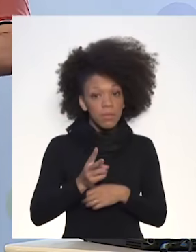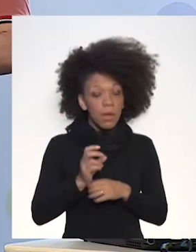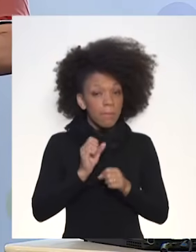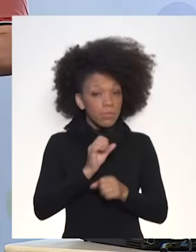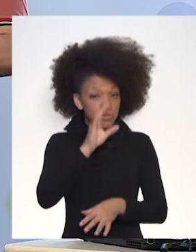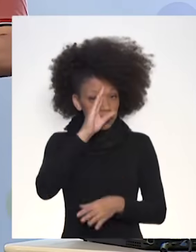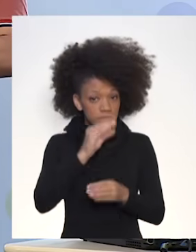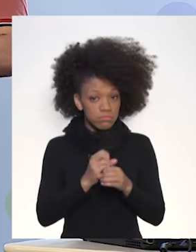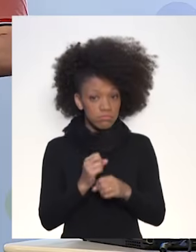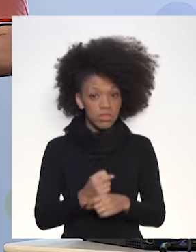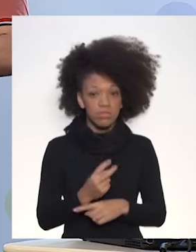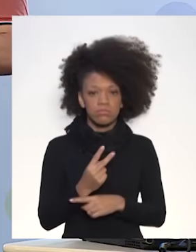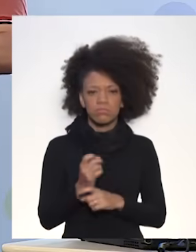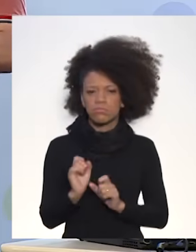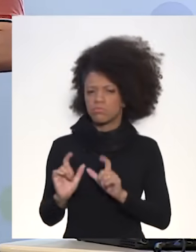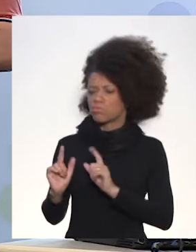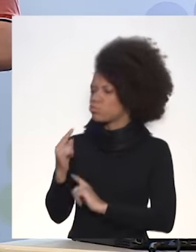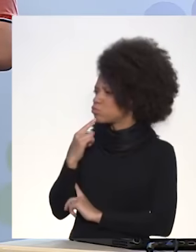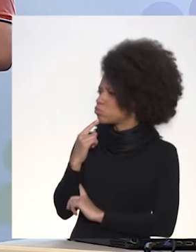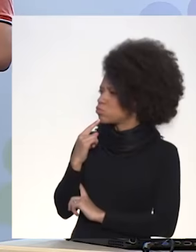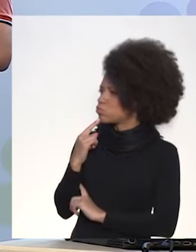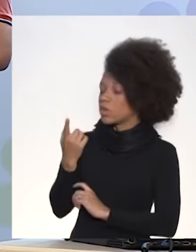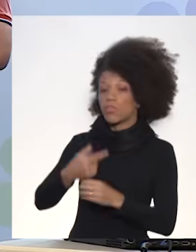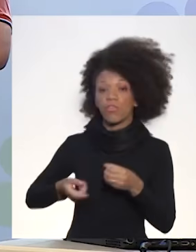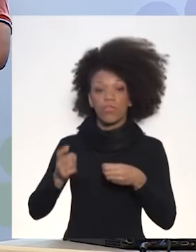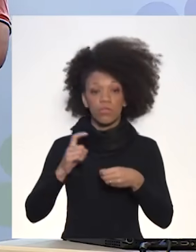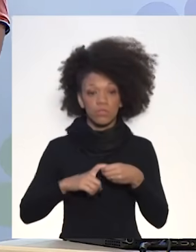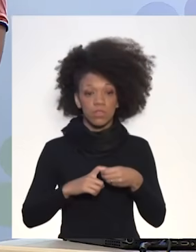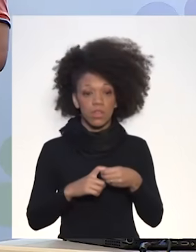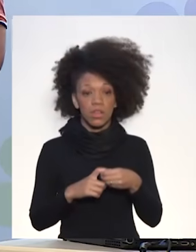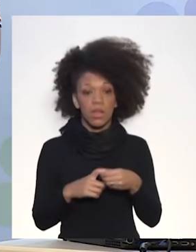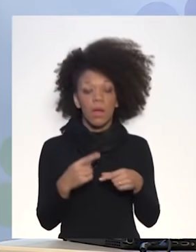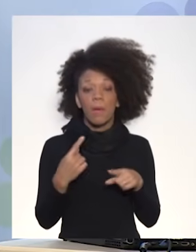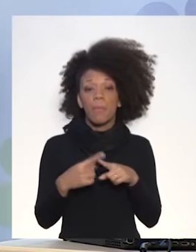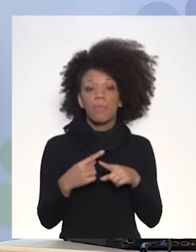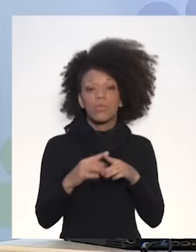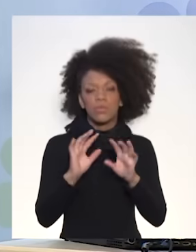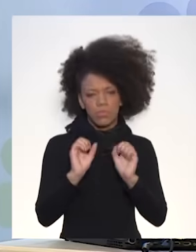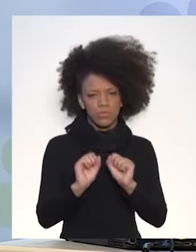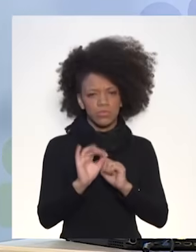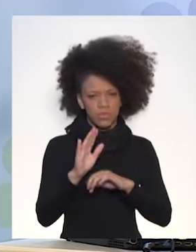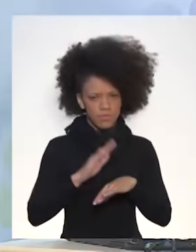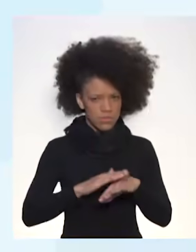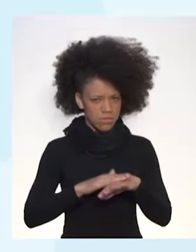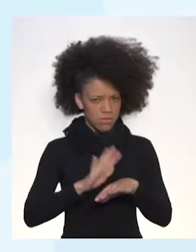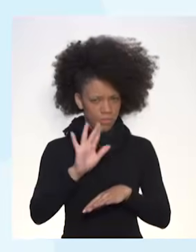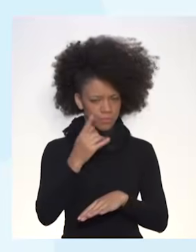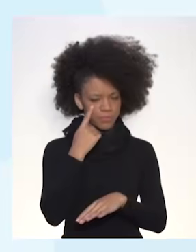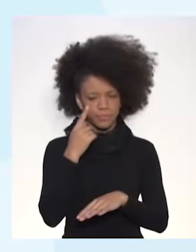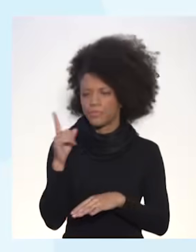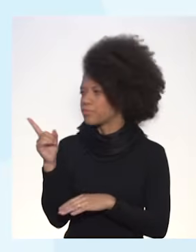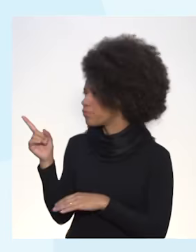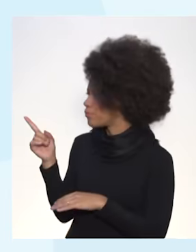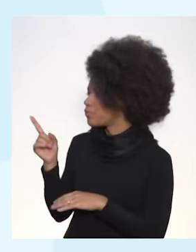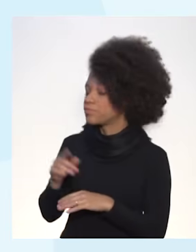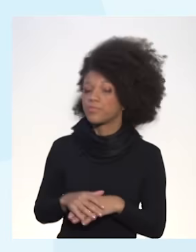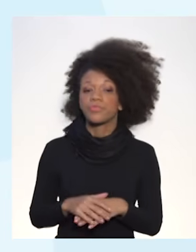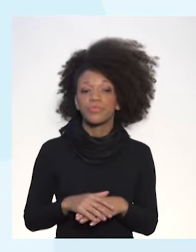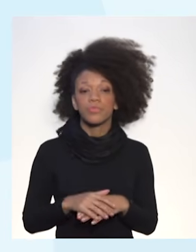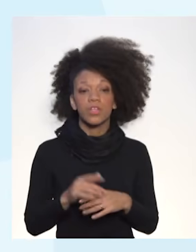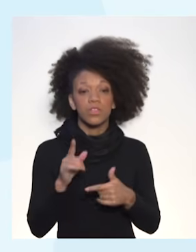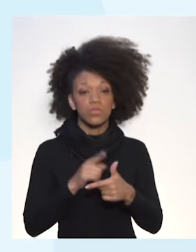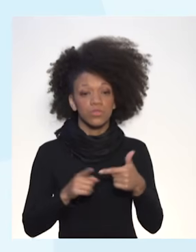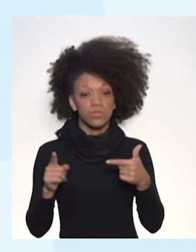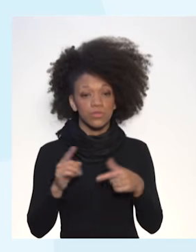Deixa eu só ver como é que tá na próxima tela, não. Eu vou voltar. Olha o que, que eu poderia fazer, Osmar. Eu poderia vir aqui, ó, e dividir